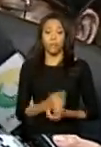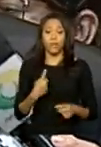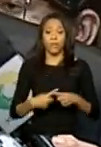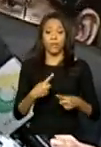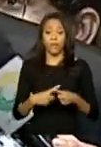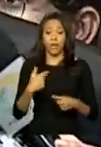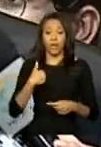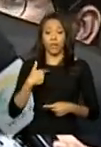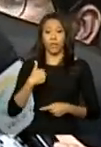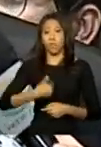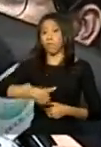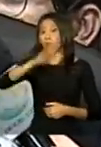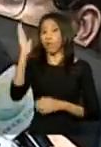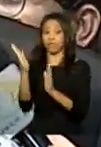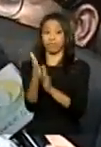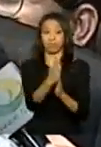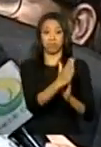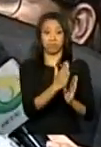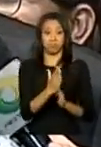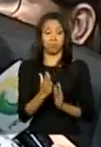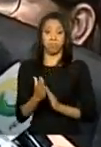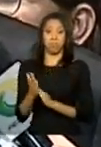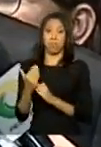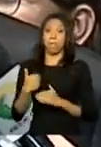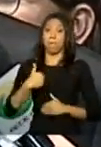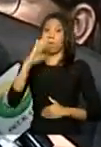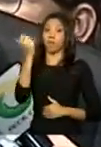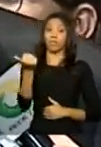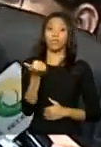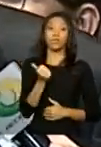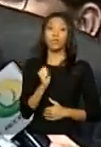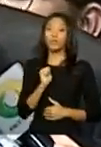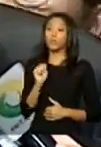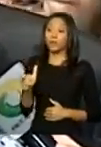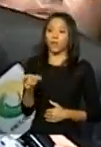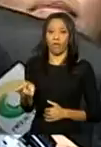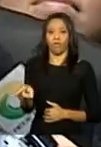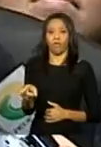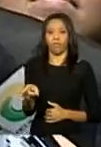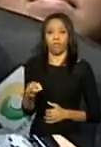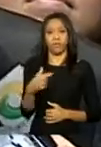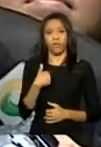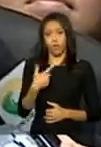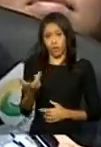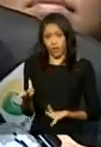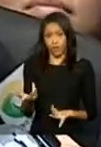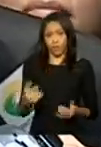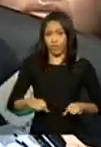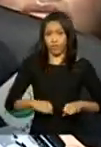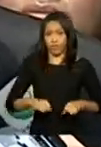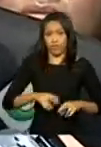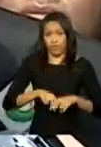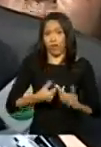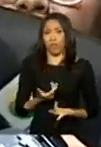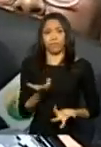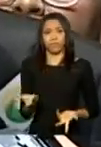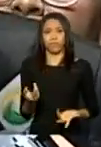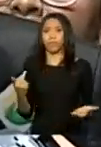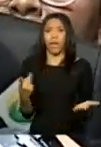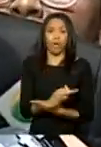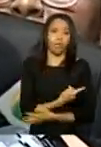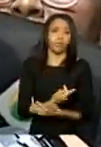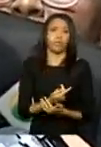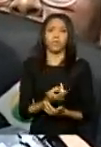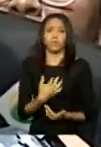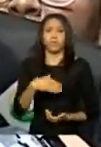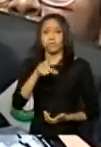fui mais aplaudido do que ela num evento cultural. É paciência, eu não posso ser punido pela popularidade que vocês viram aí. Nem ninguém tem o